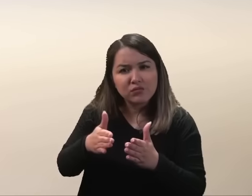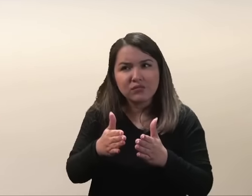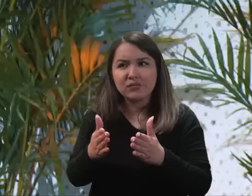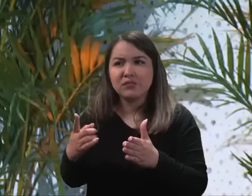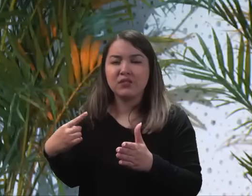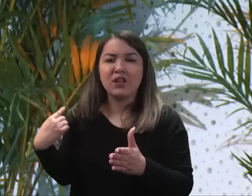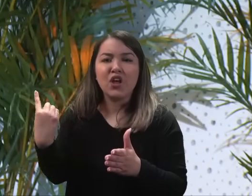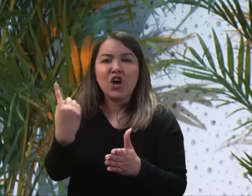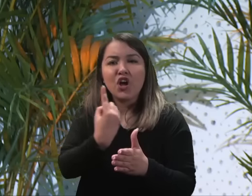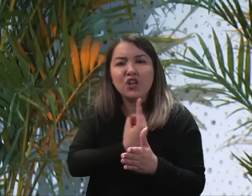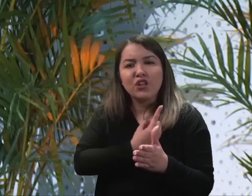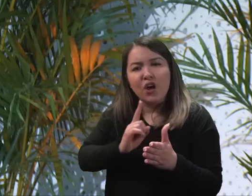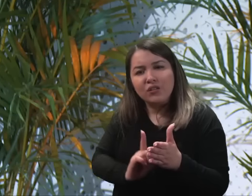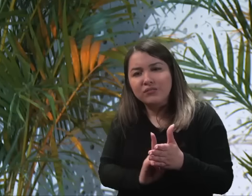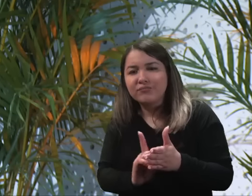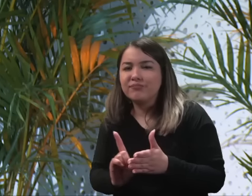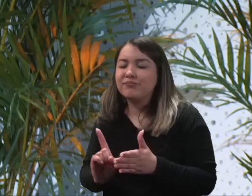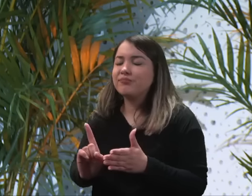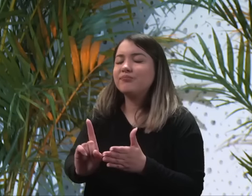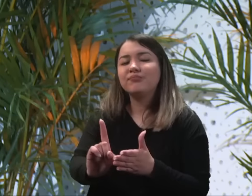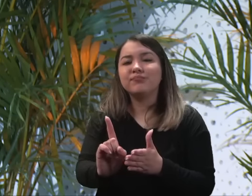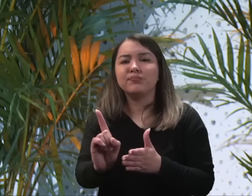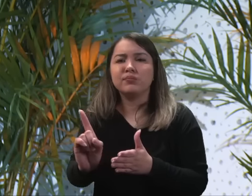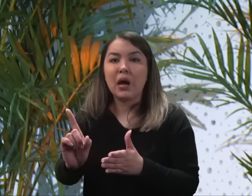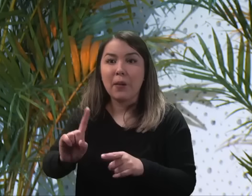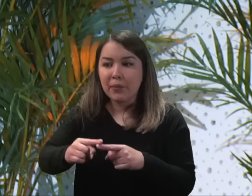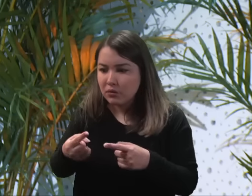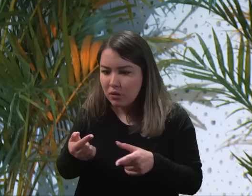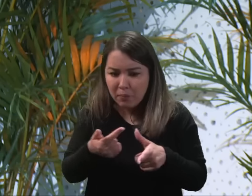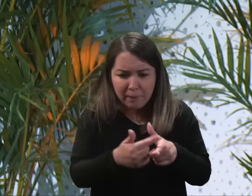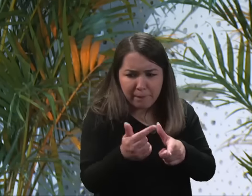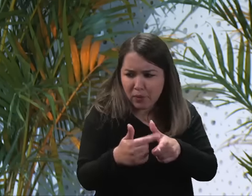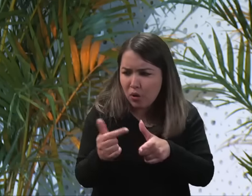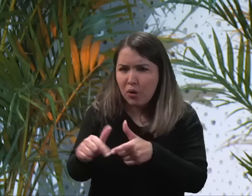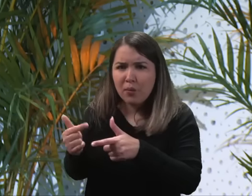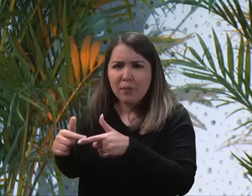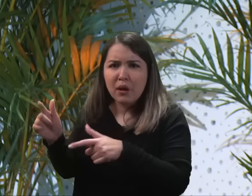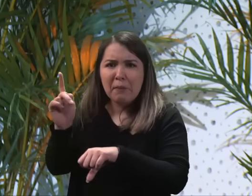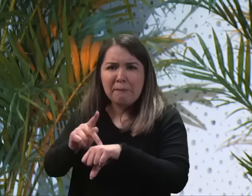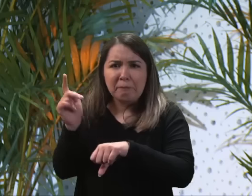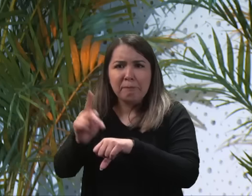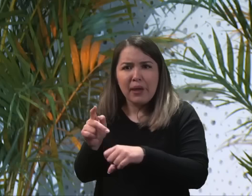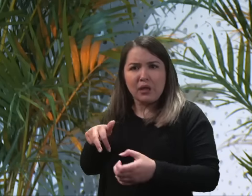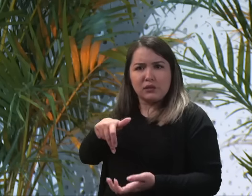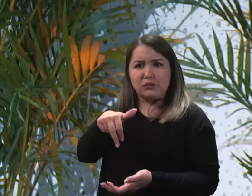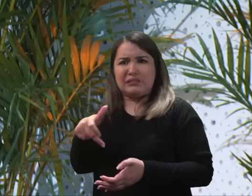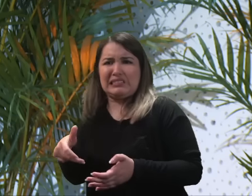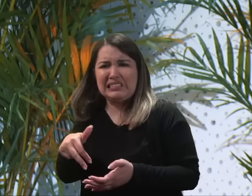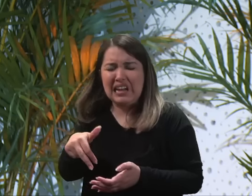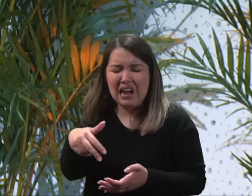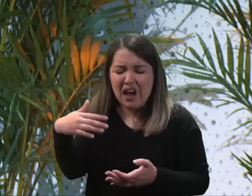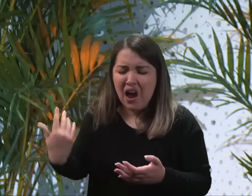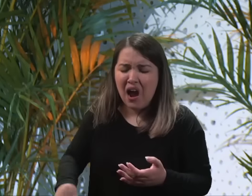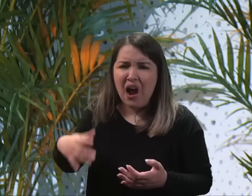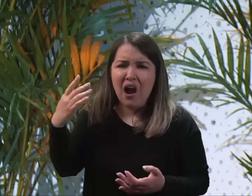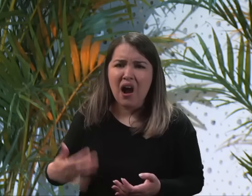surgindo pedras a ferir